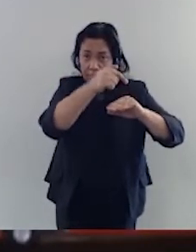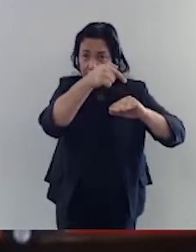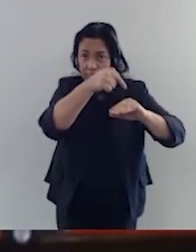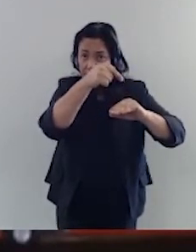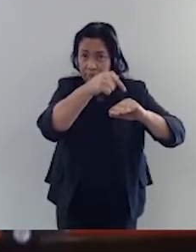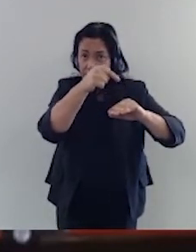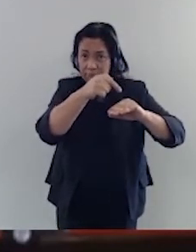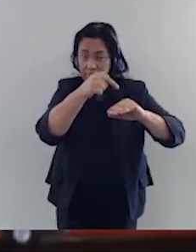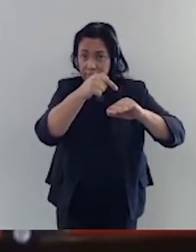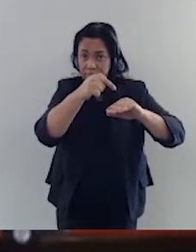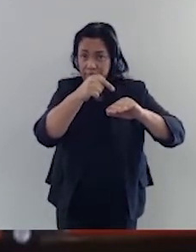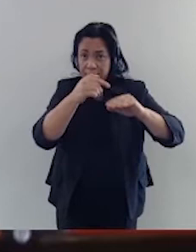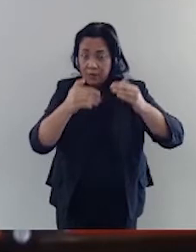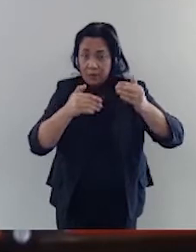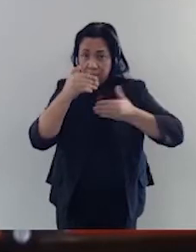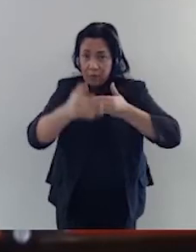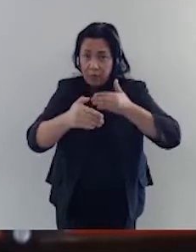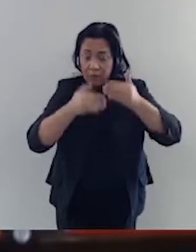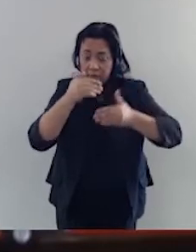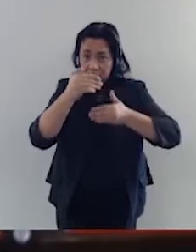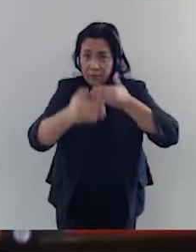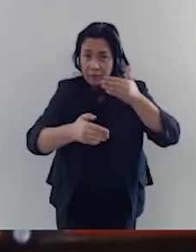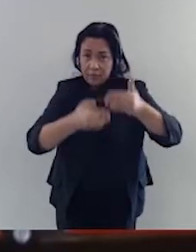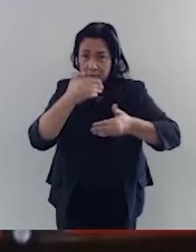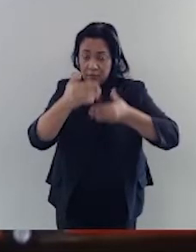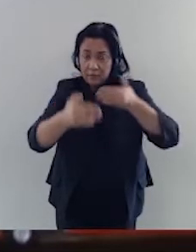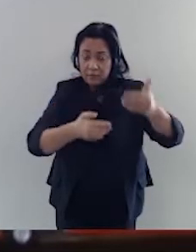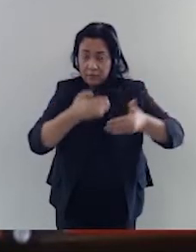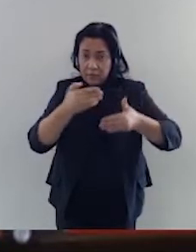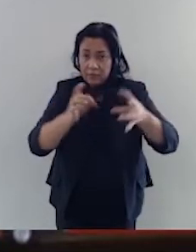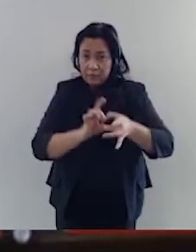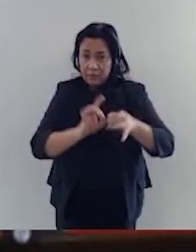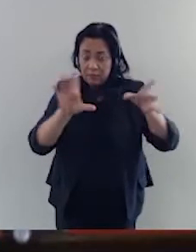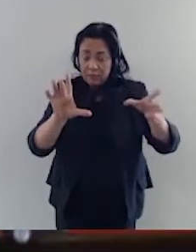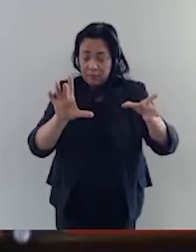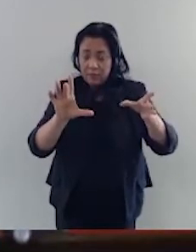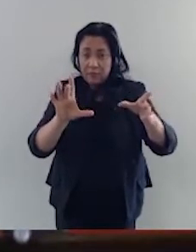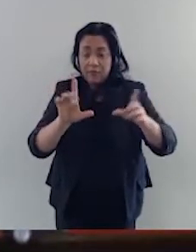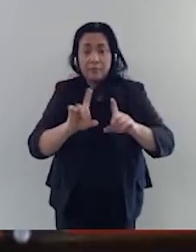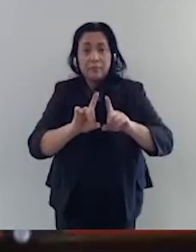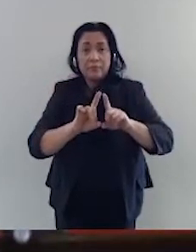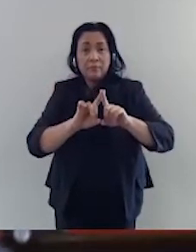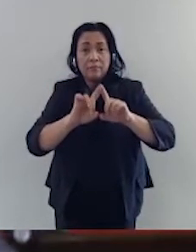Constituição progressista e liberal, mas muito pouco